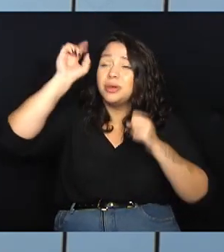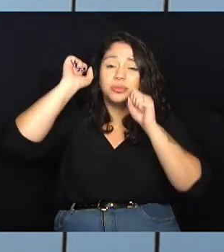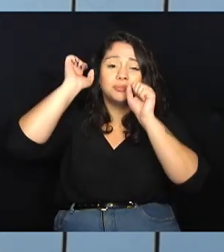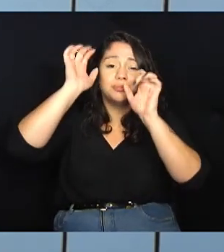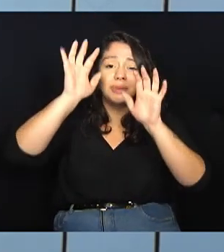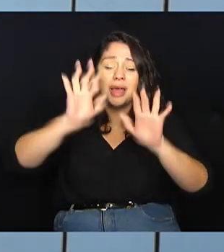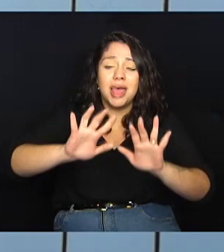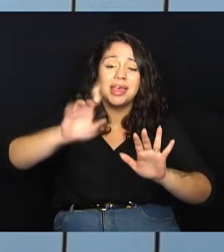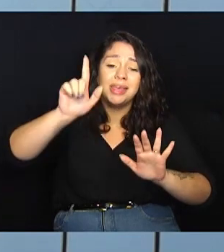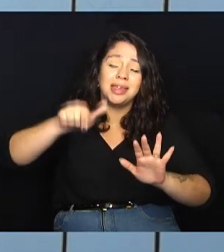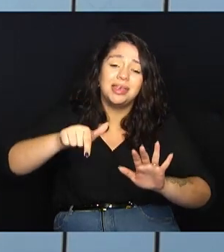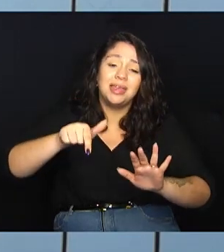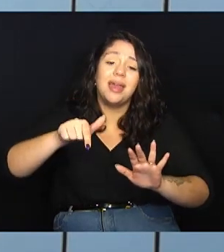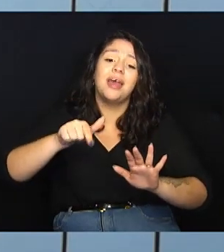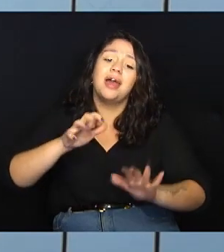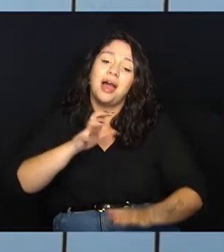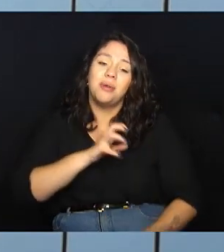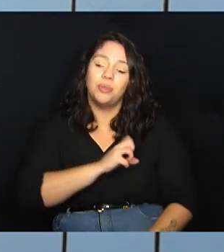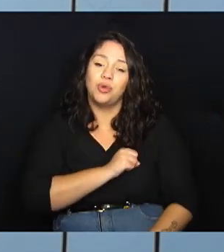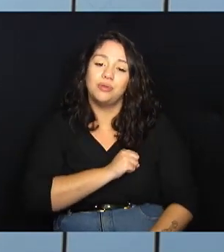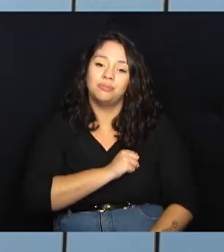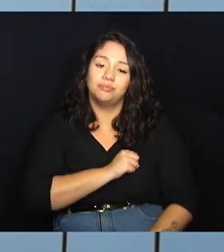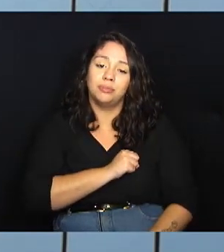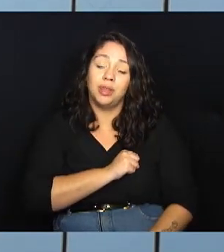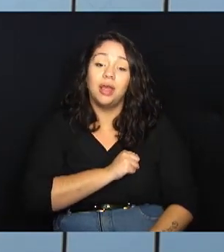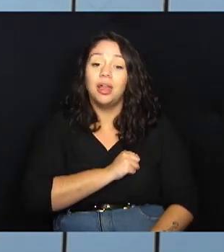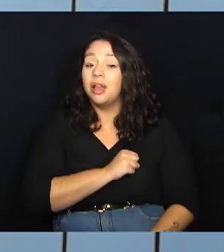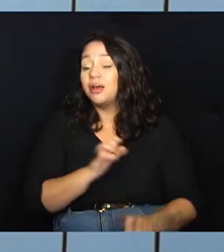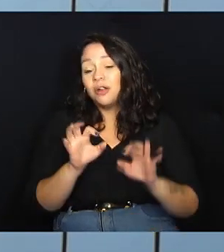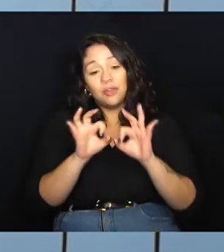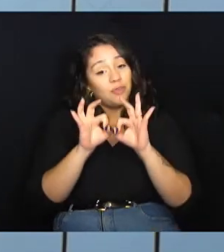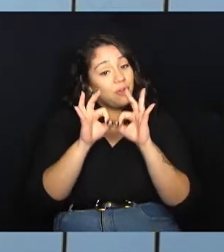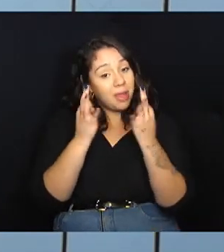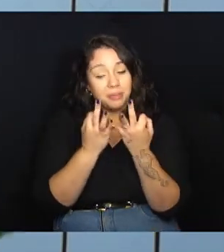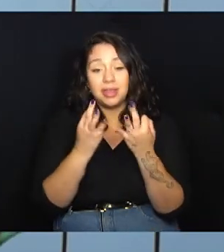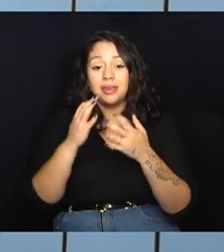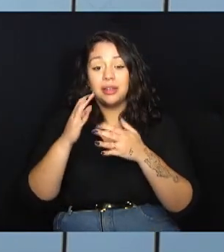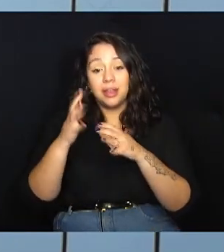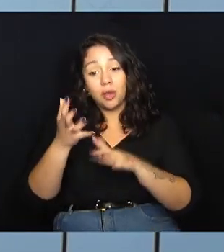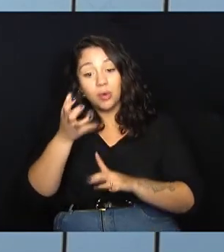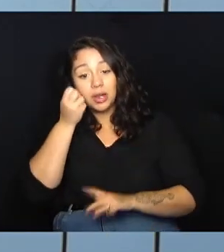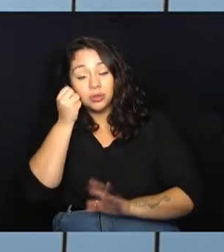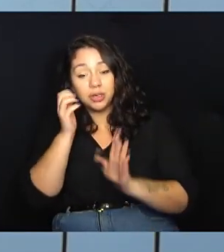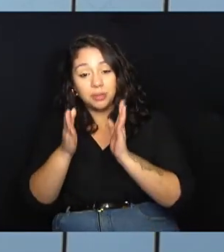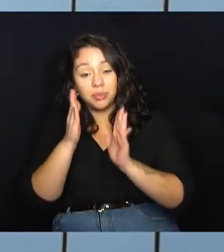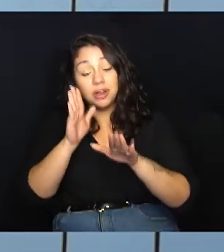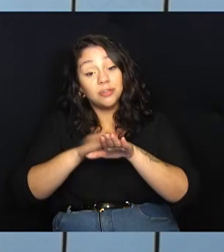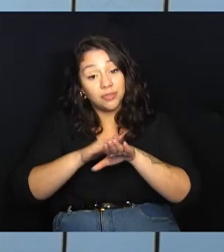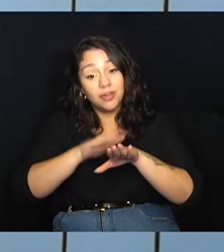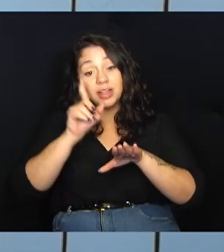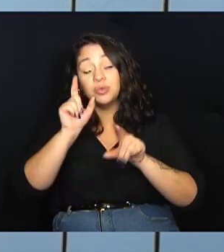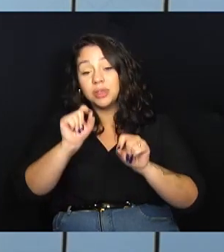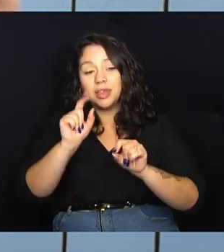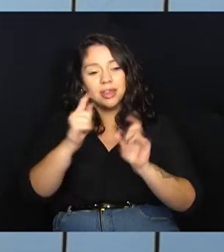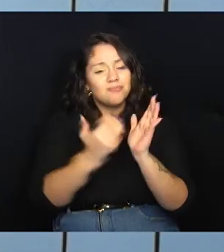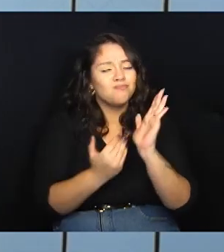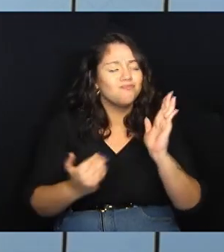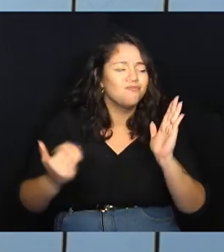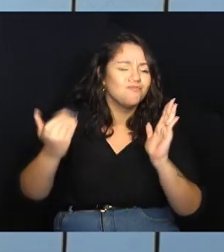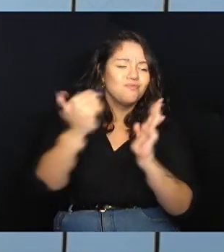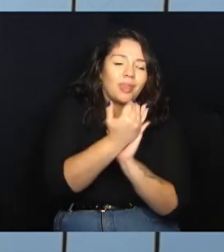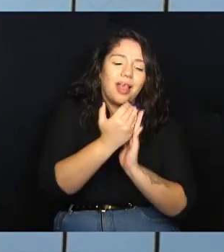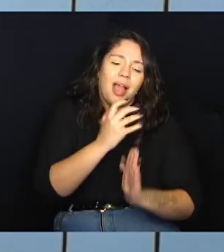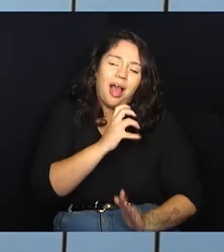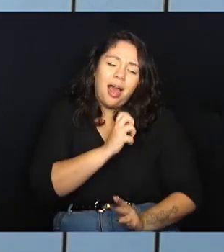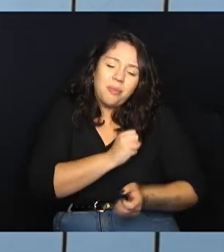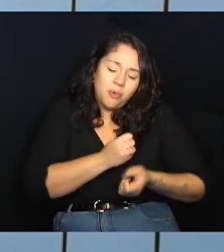dom. E isso que essas famílias fazem, nada mais é do que a prevalência do amor dessas vidas, dessas famílias em benefício